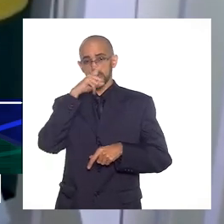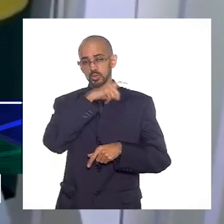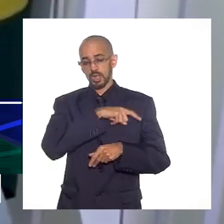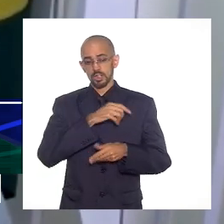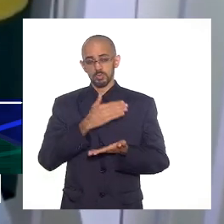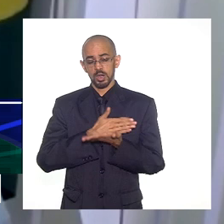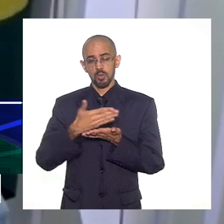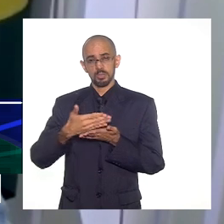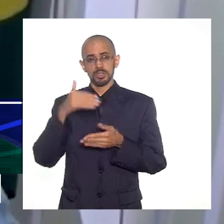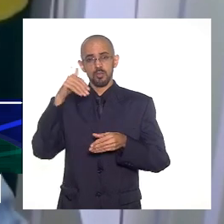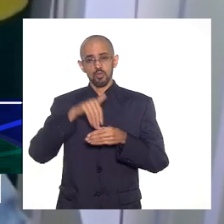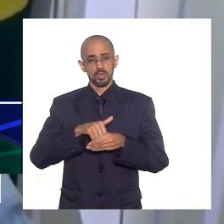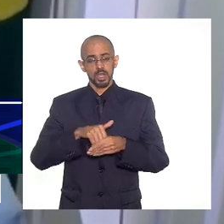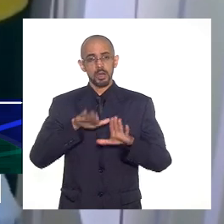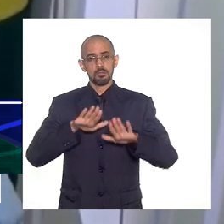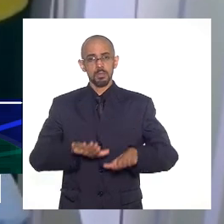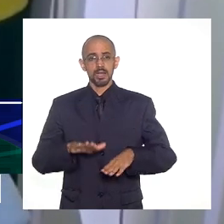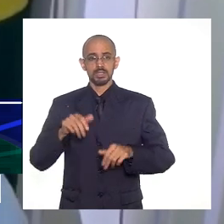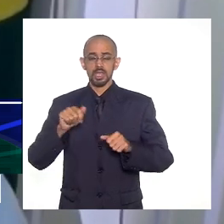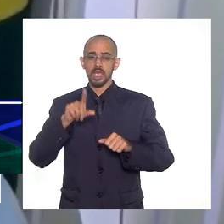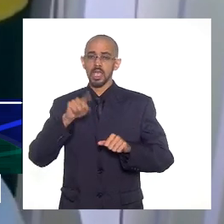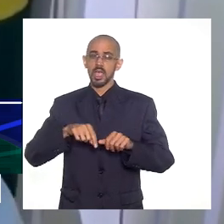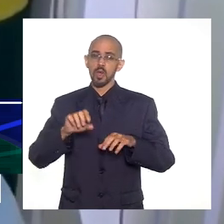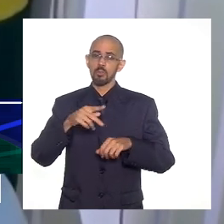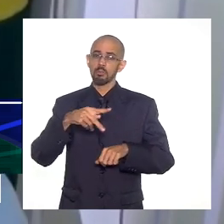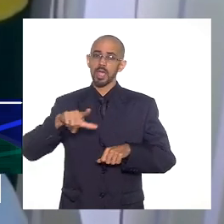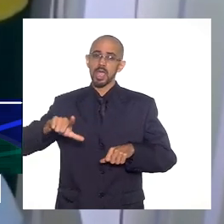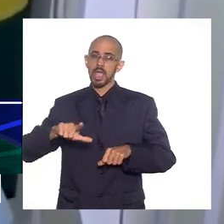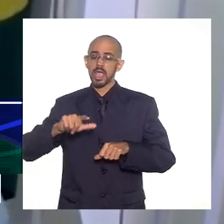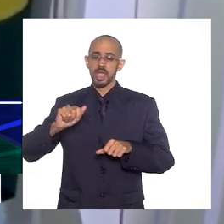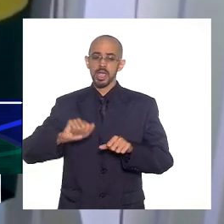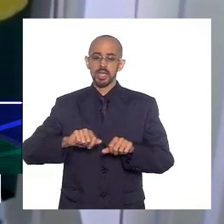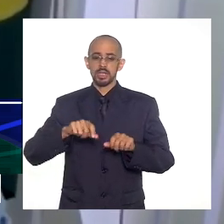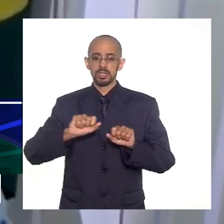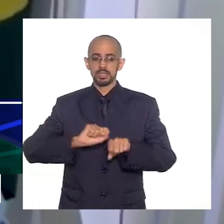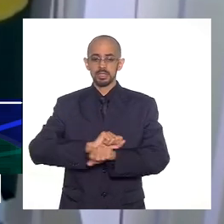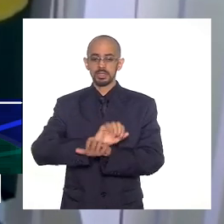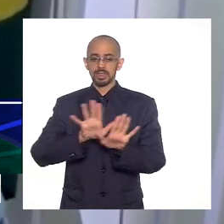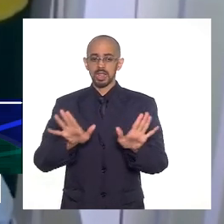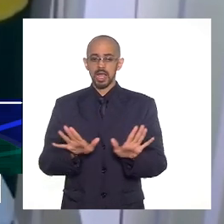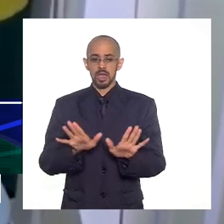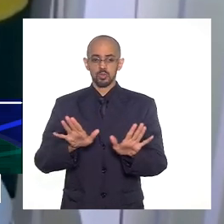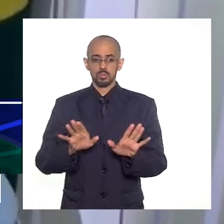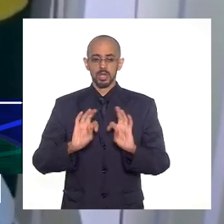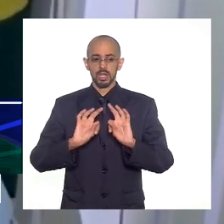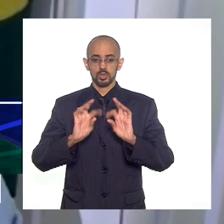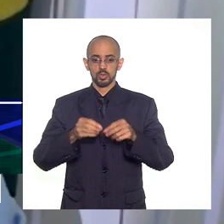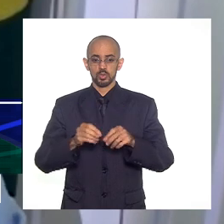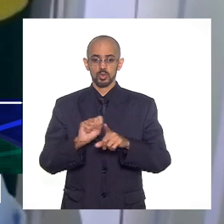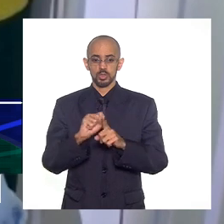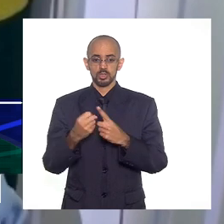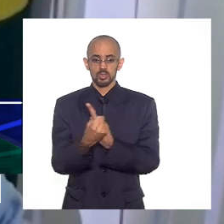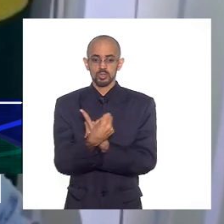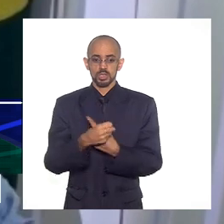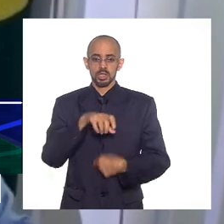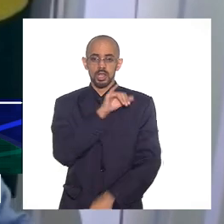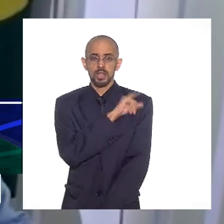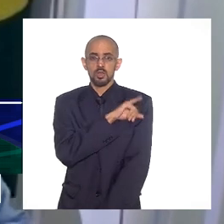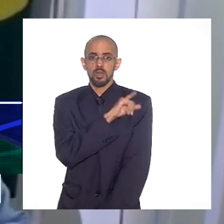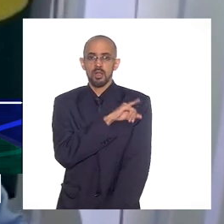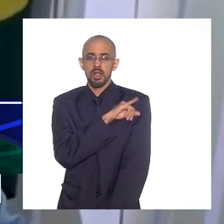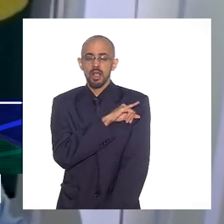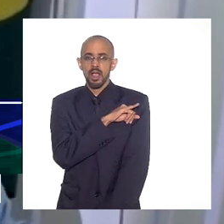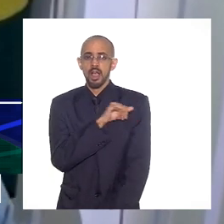tenta estabelecer um parâmetro, um critério transparente para toda a sociedade fluminense no